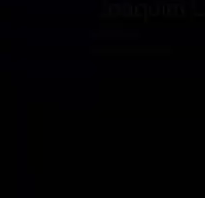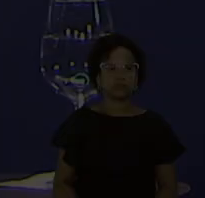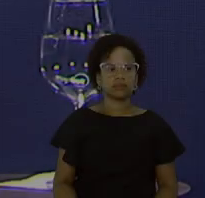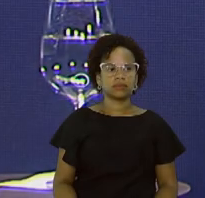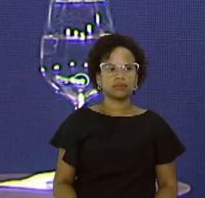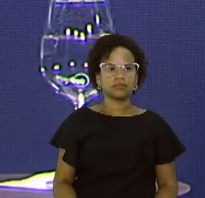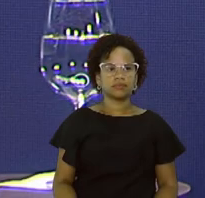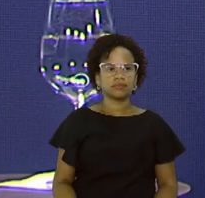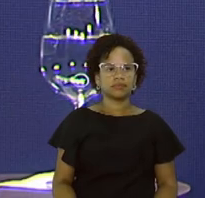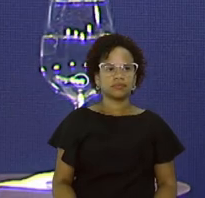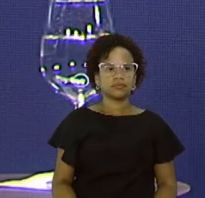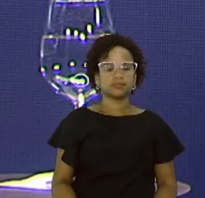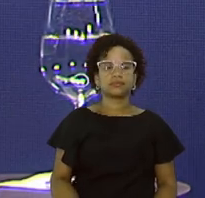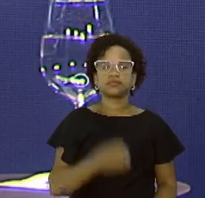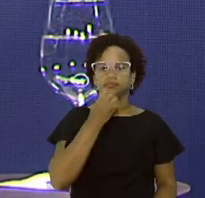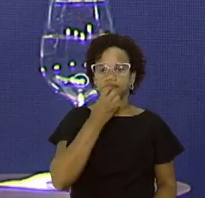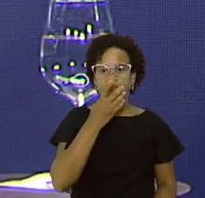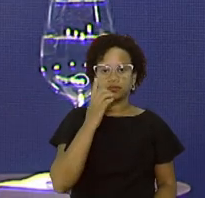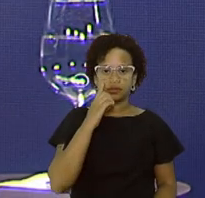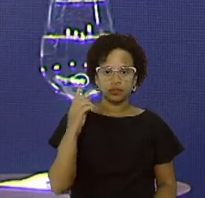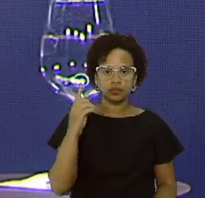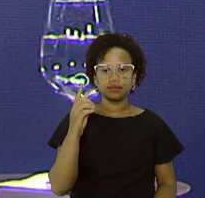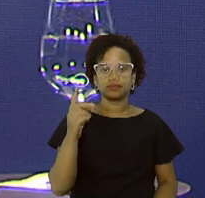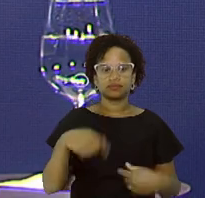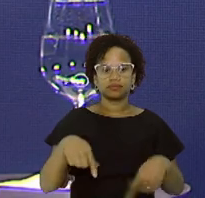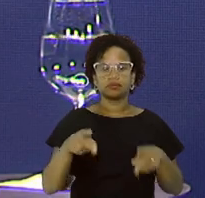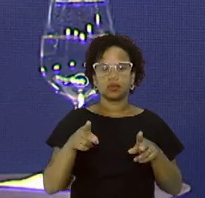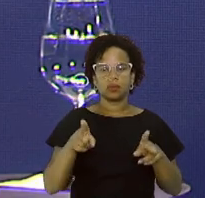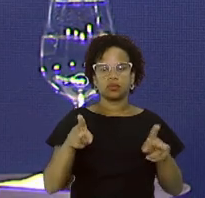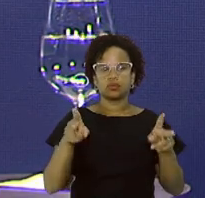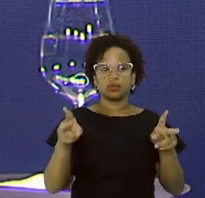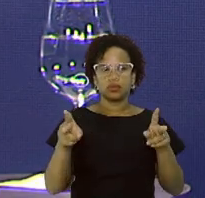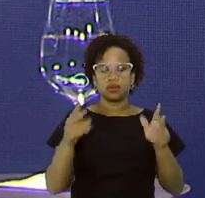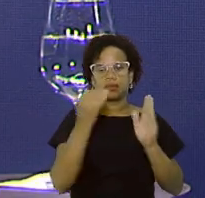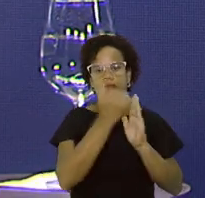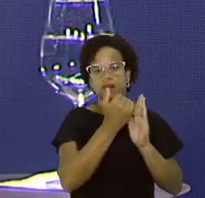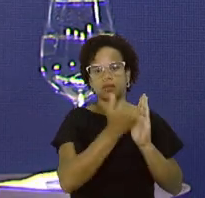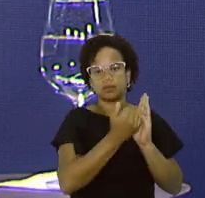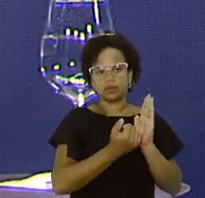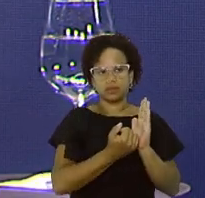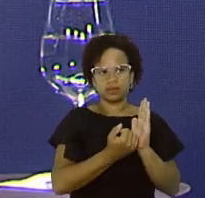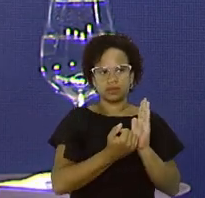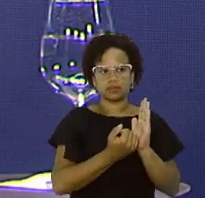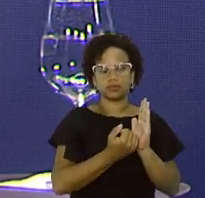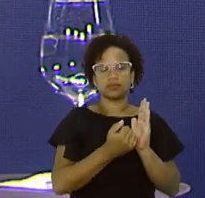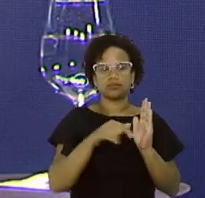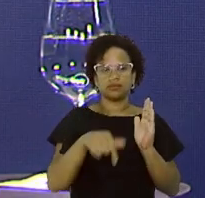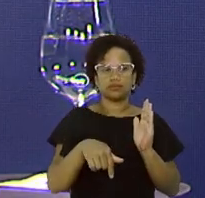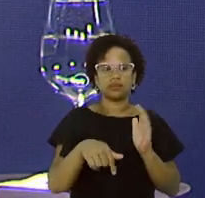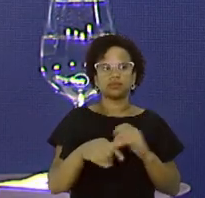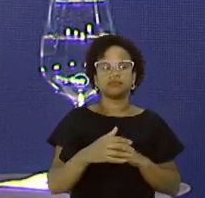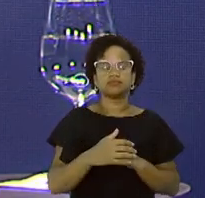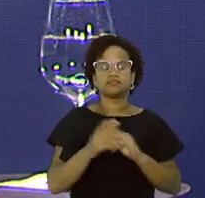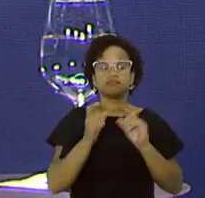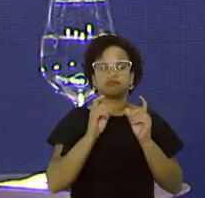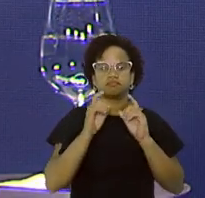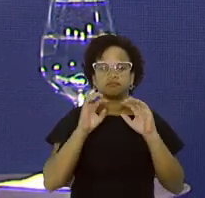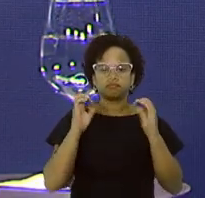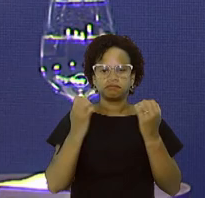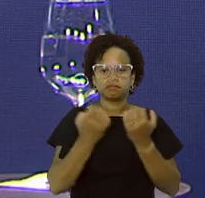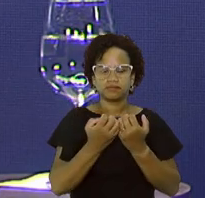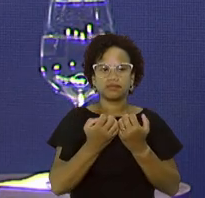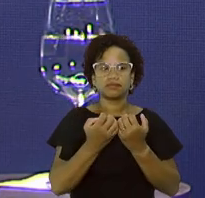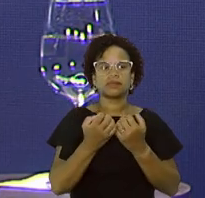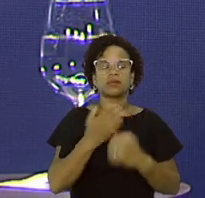Bom dia dando sequência aqui a programação do nosso técnico é meu prazer aqui entrevistar o Joaquim